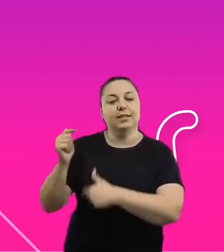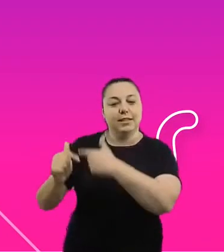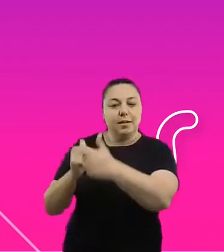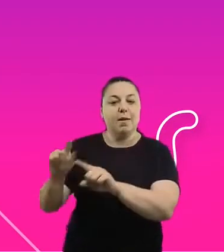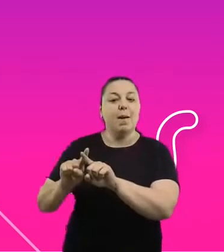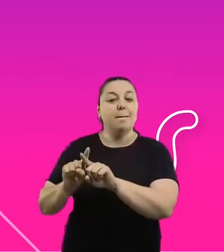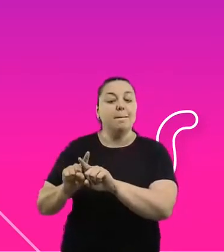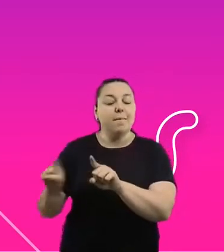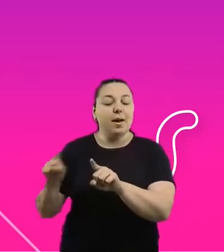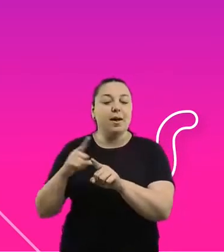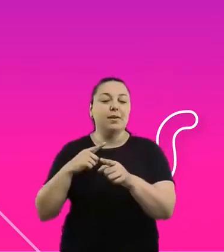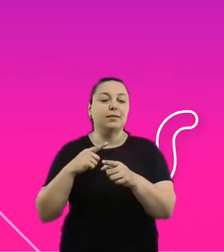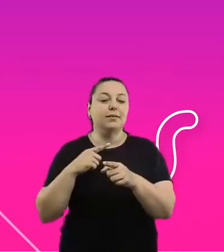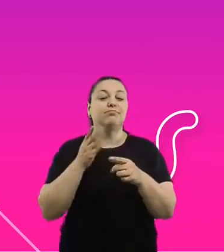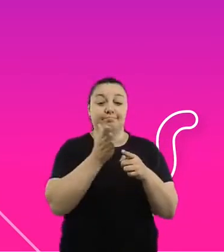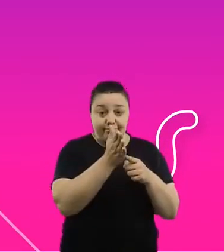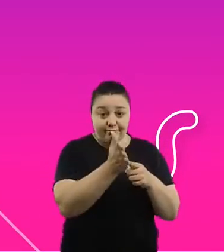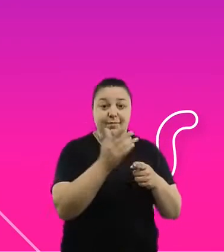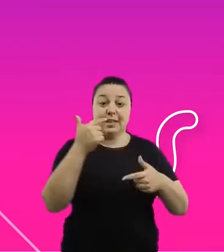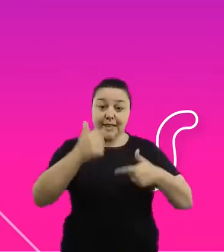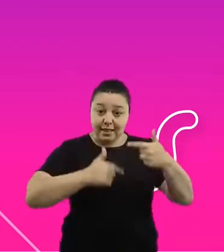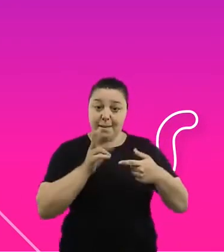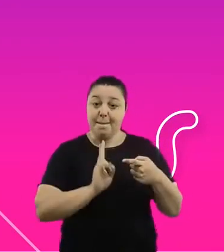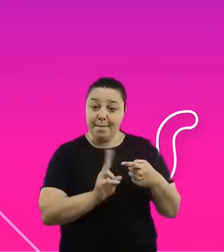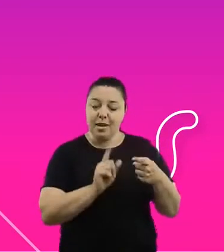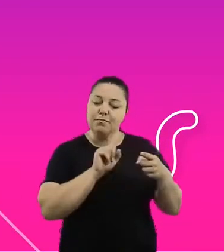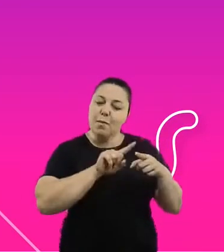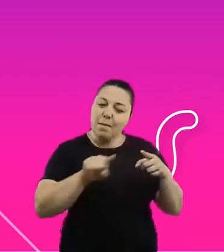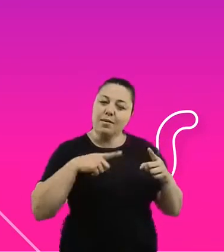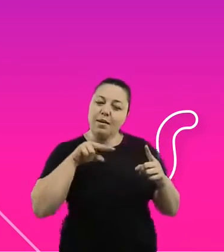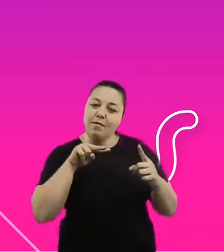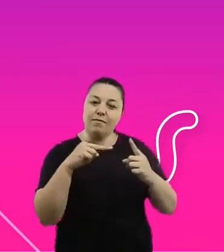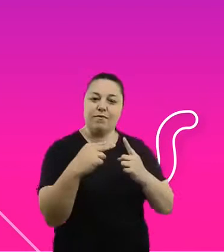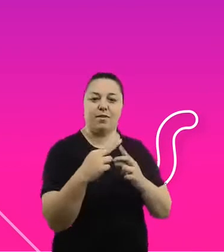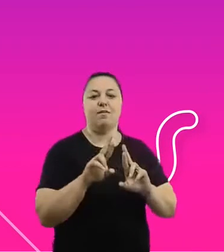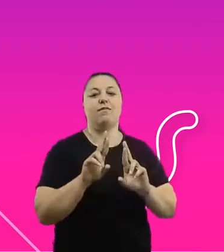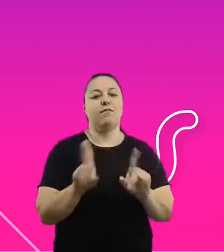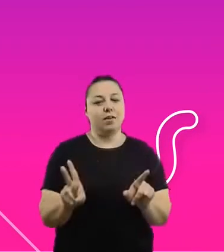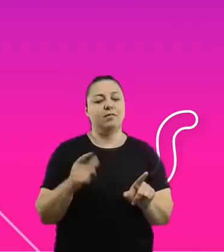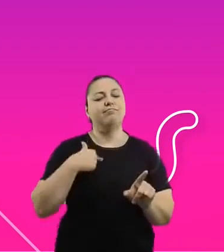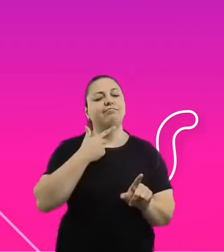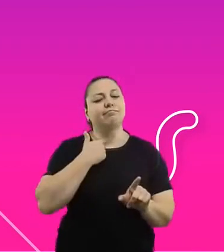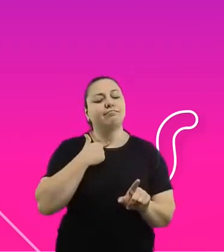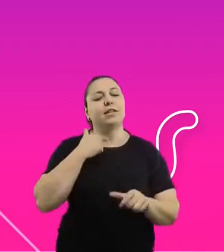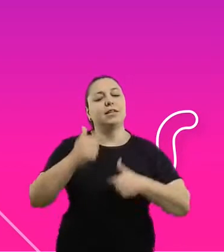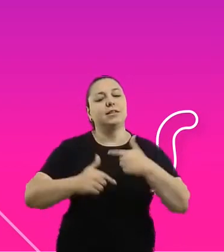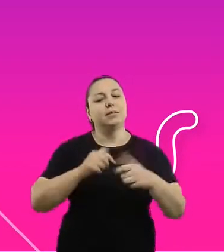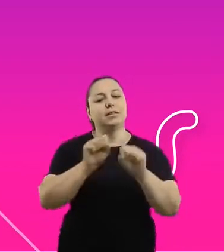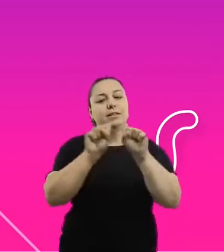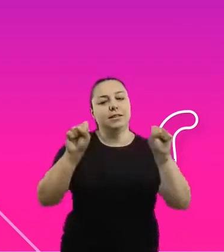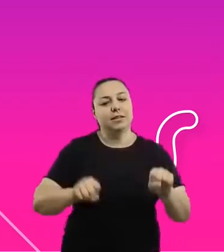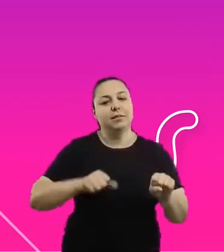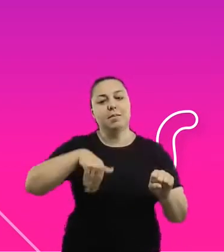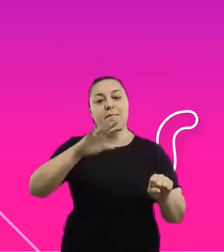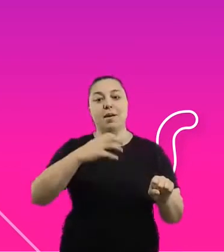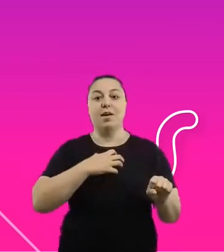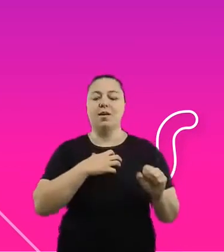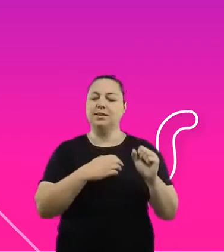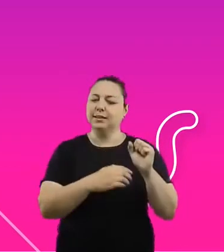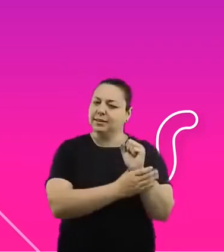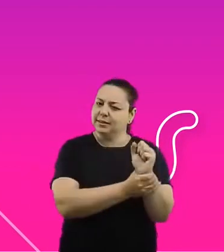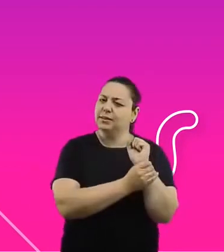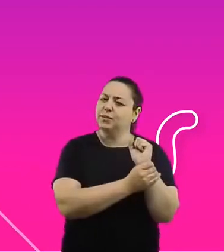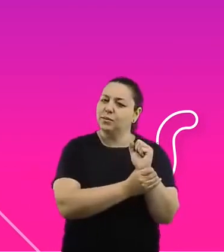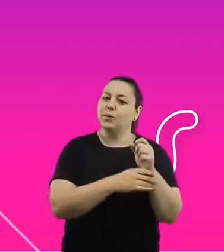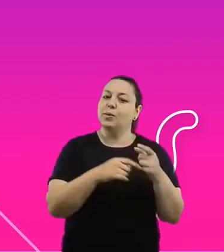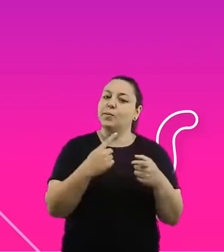mais de tentar fazer com que os sistemas eles fossem mais seguros, porque desde cedo eu tinha aprendido o quão